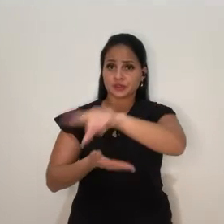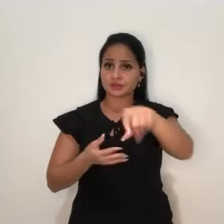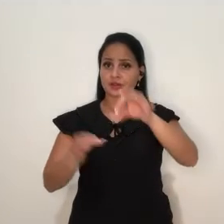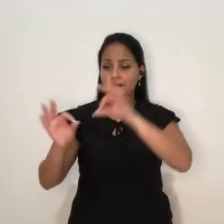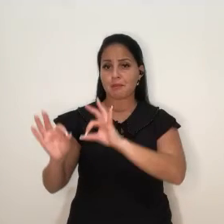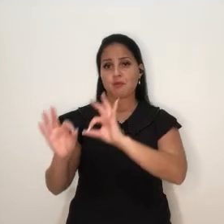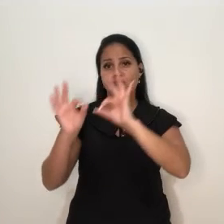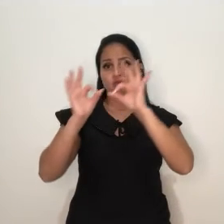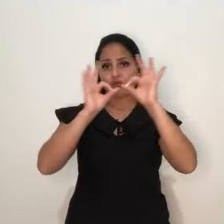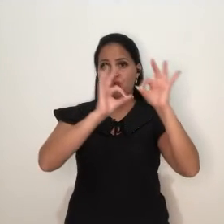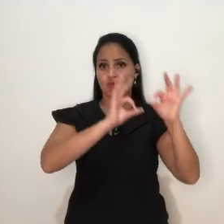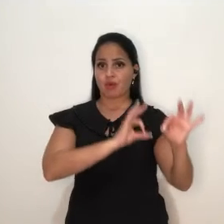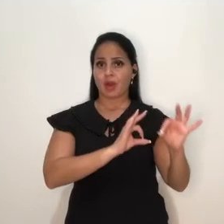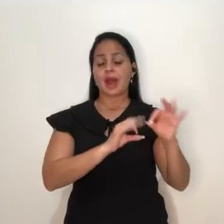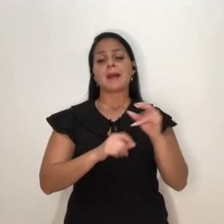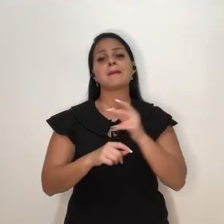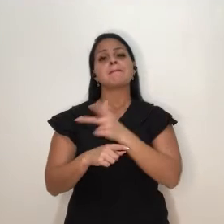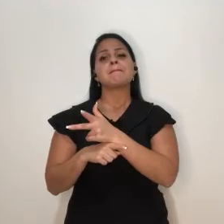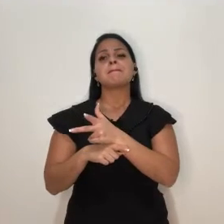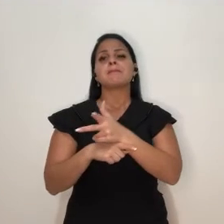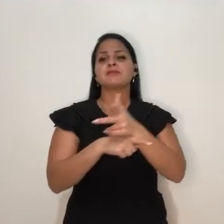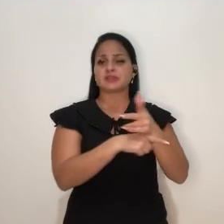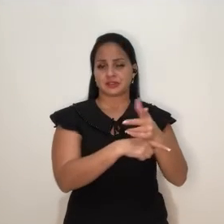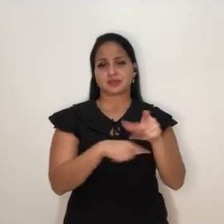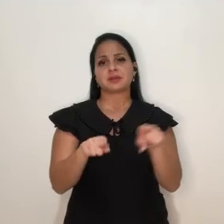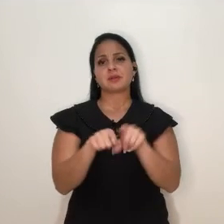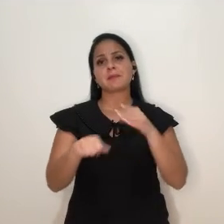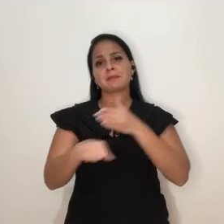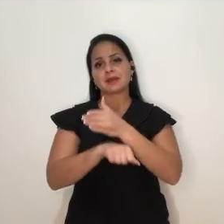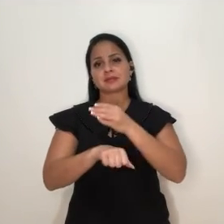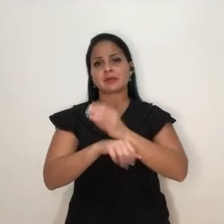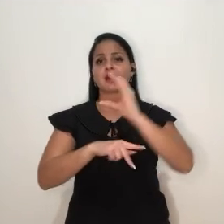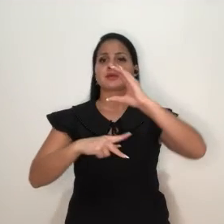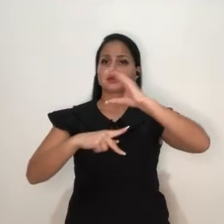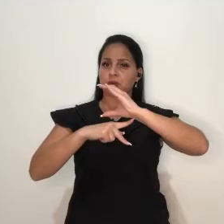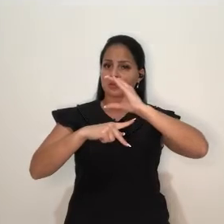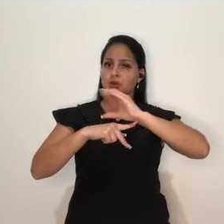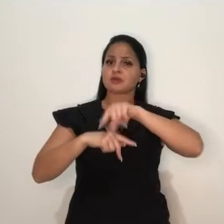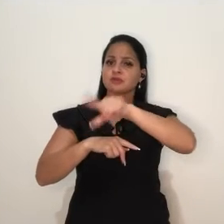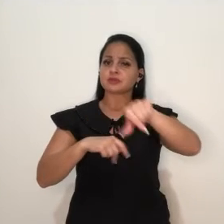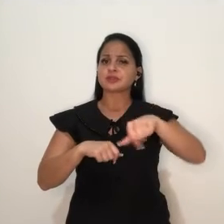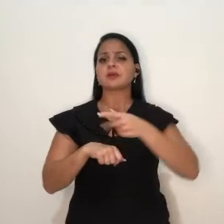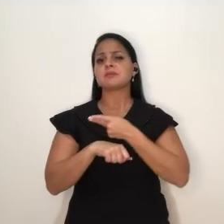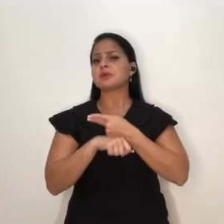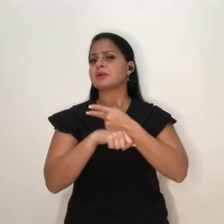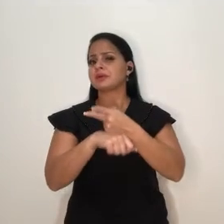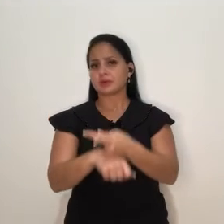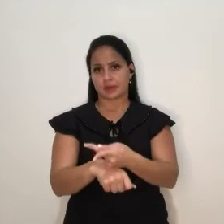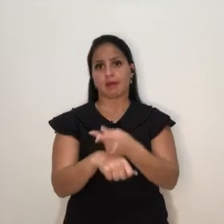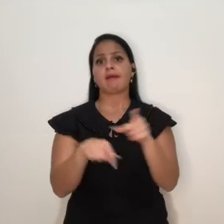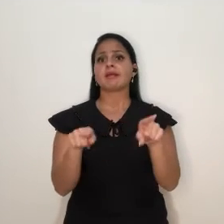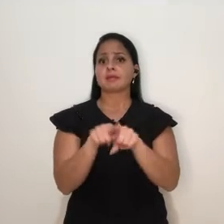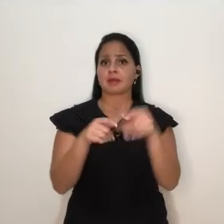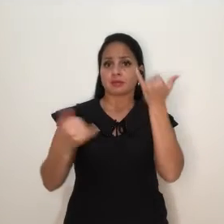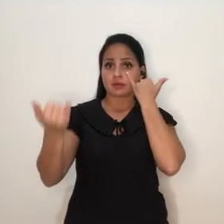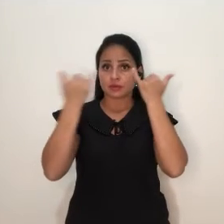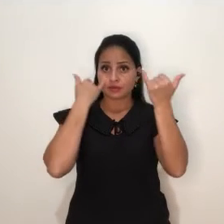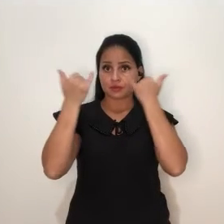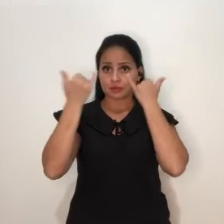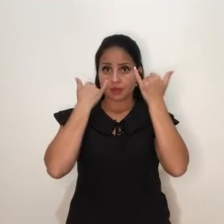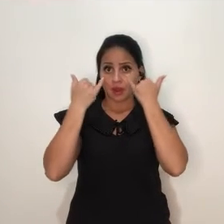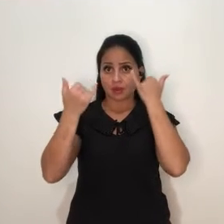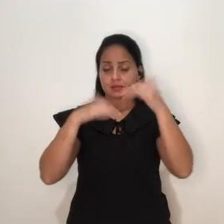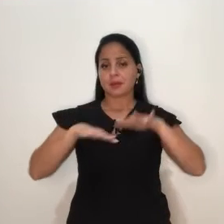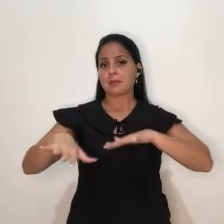Compex, a procurarem mais informações a respeito do processo de mobilidade, porque ele de fato tem muito a nos acrescentar. Abraço!